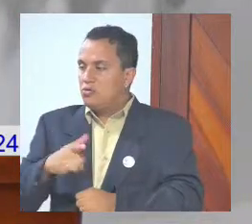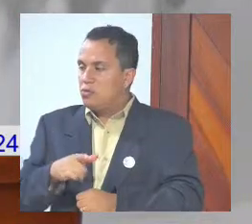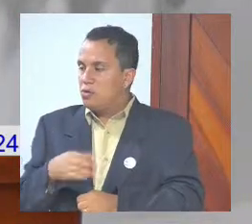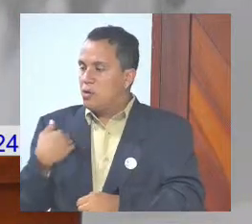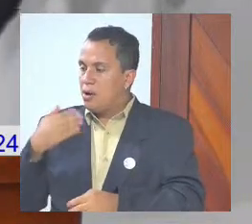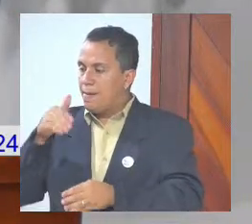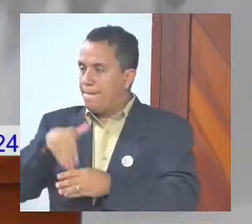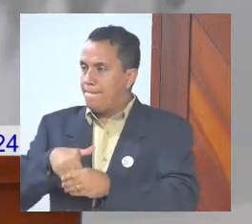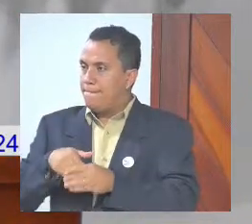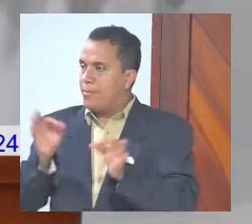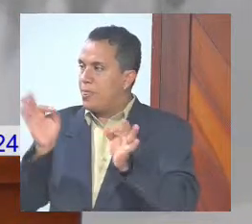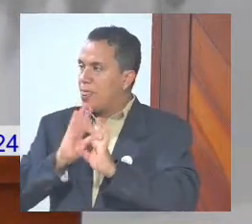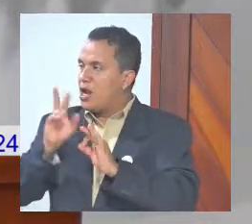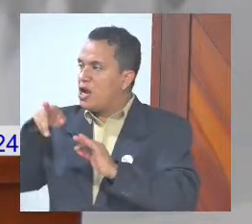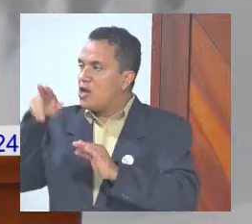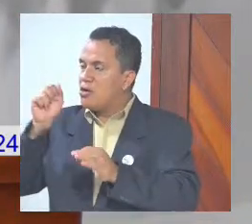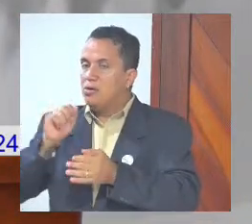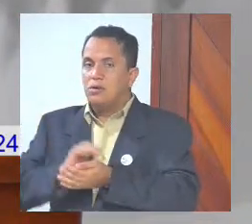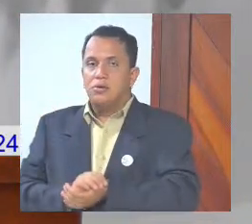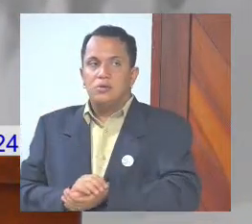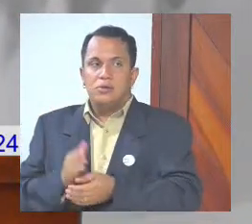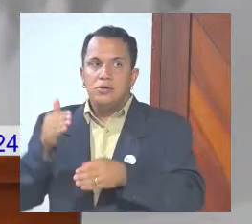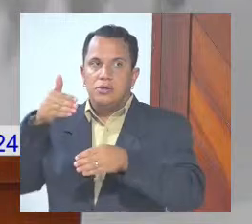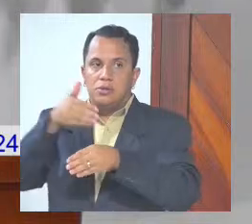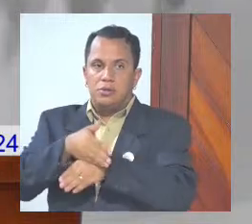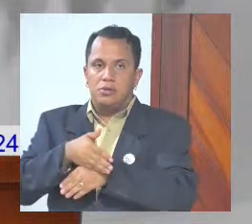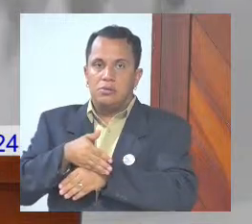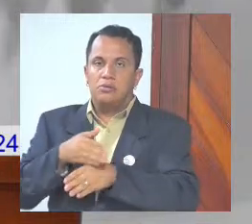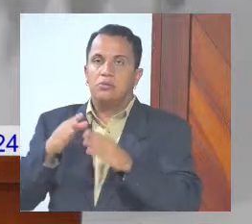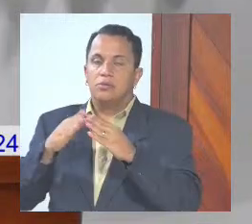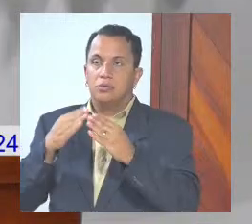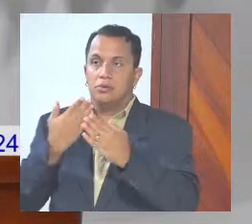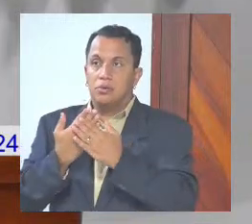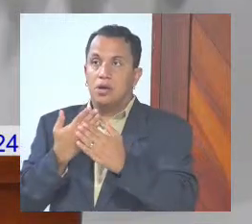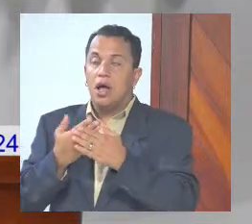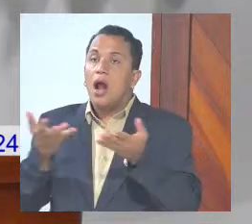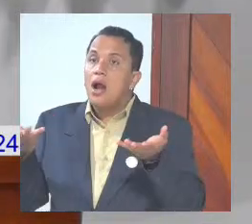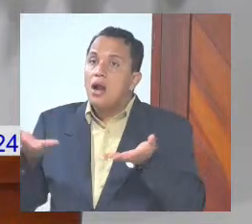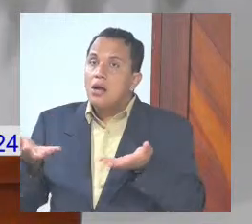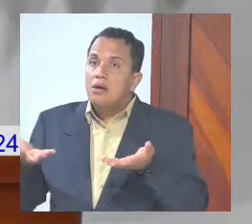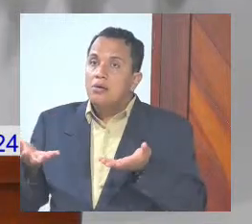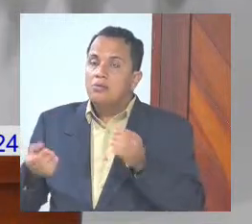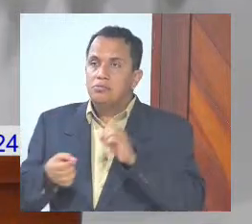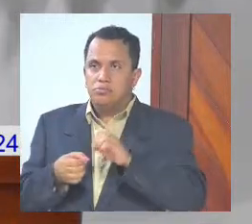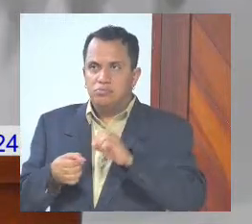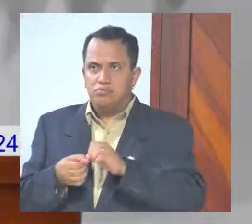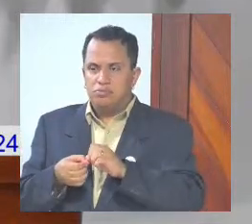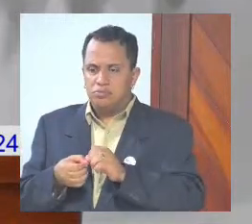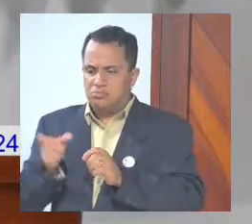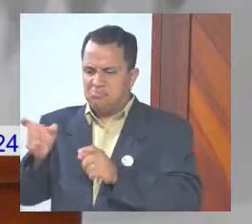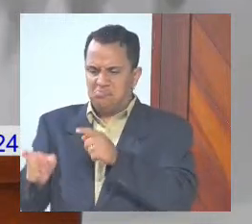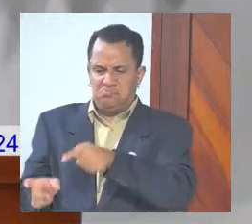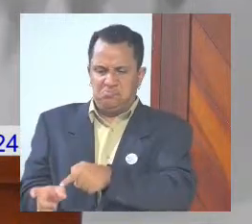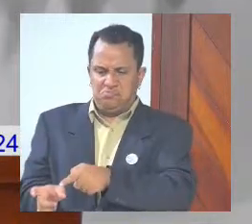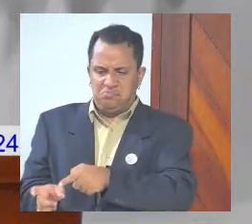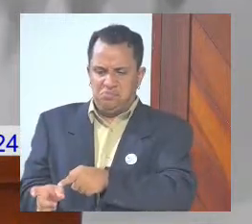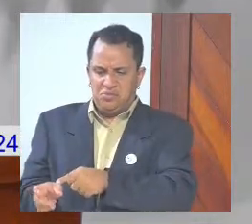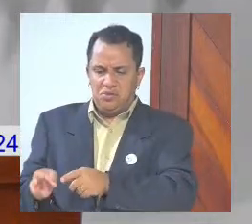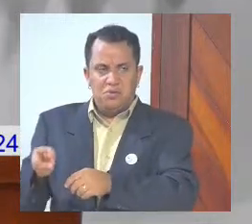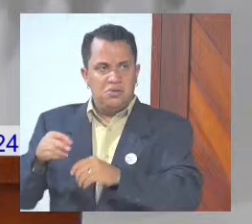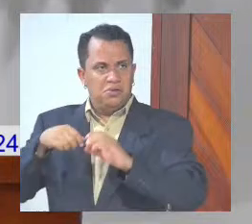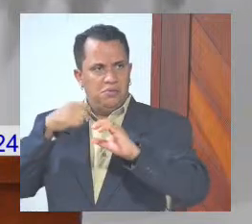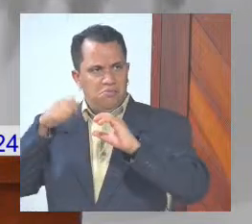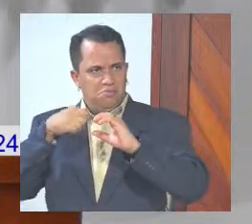meu voto, não tinha de forma nenhuma aqui dentro desta casa. Agora, fazer um pré-julgamento através de uma